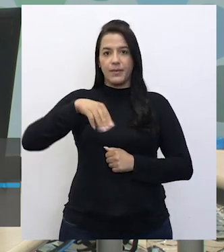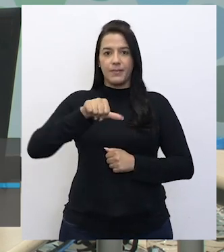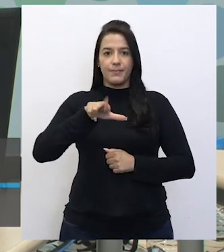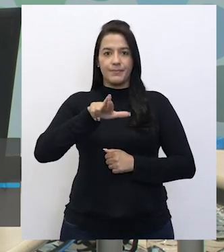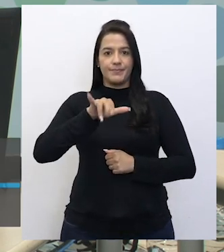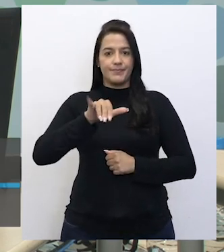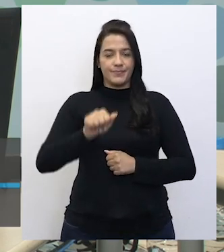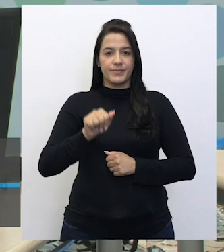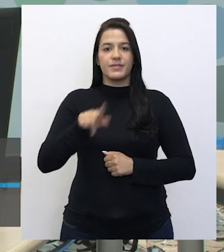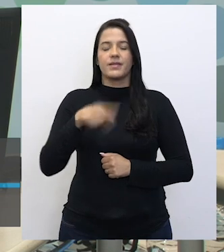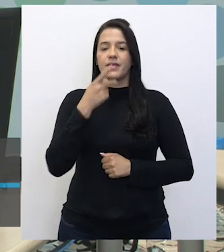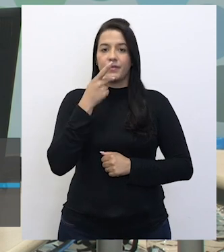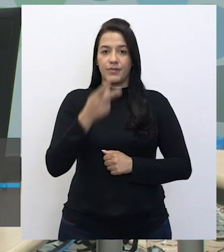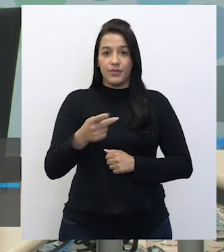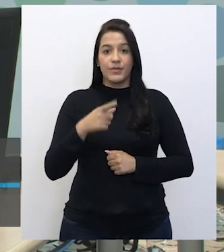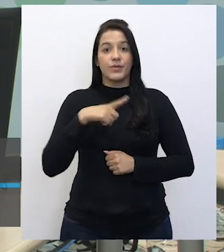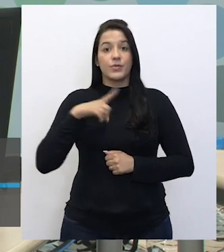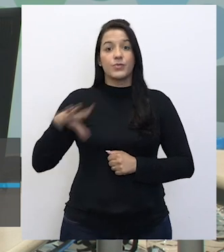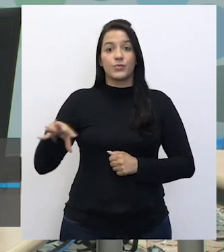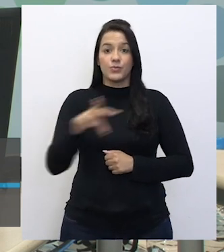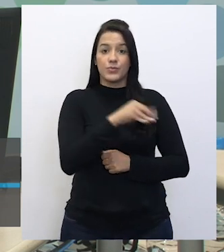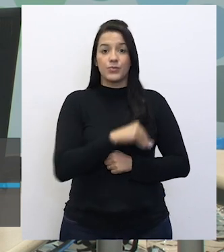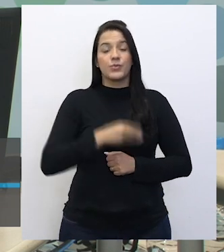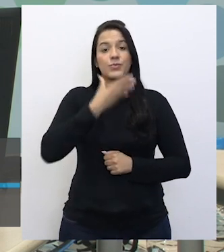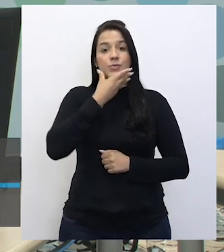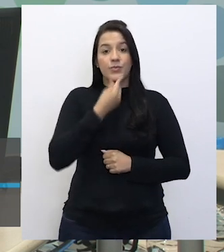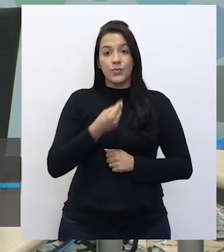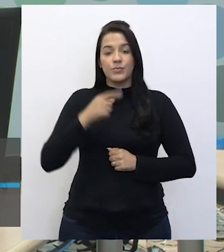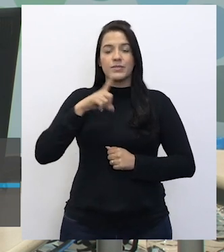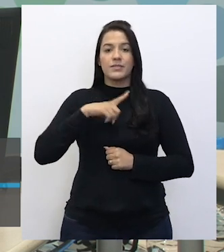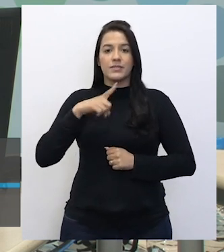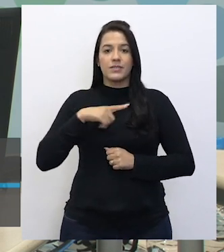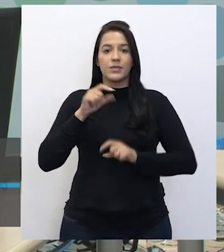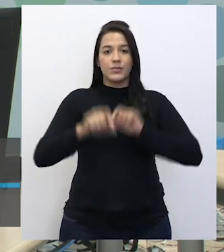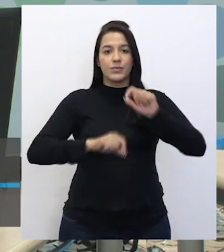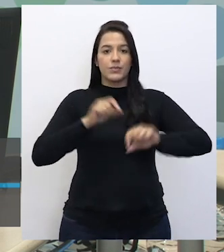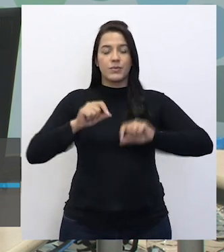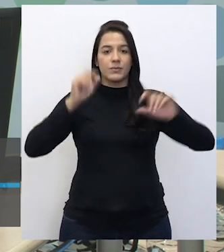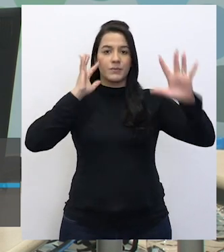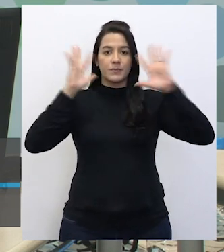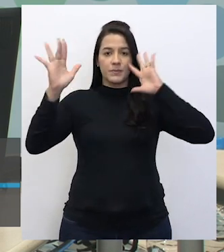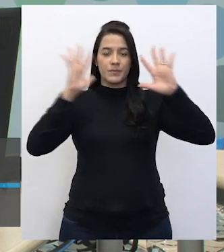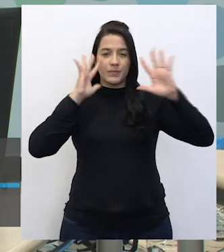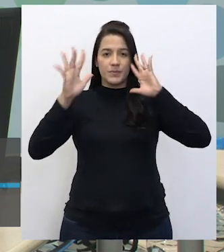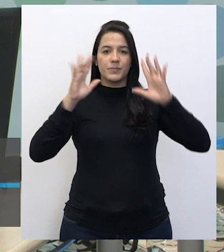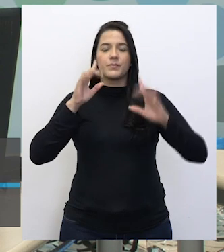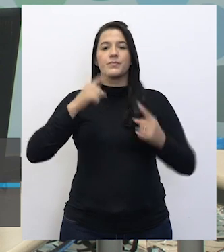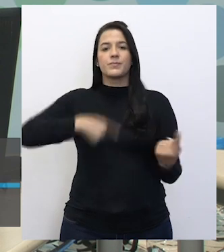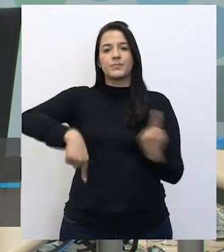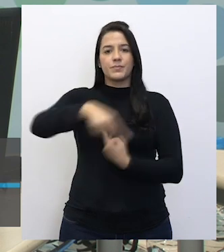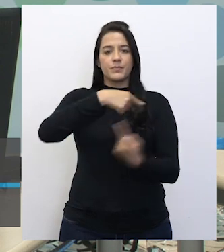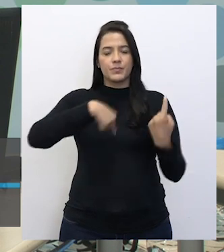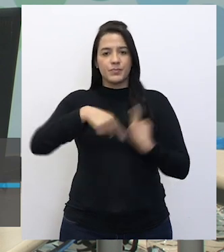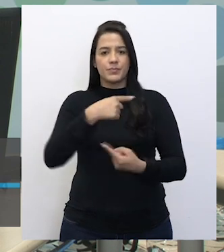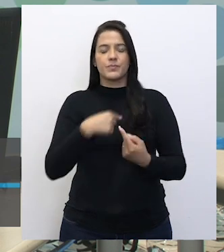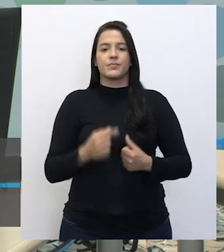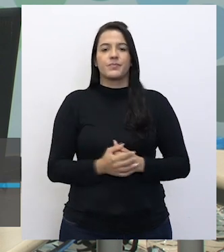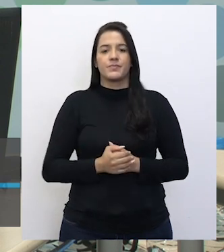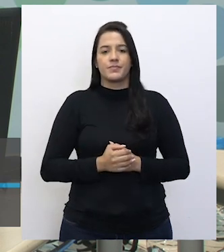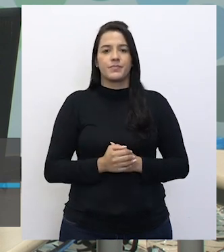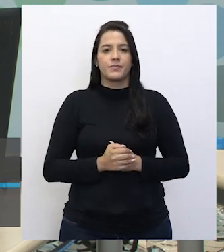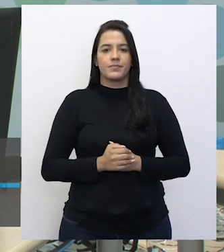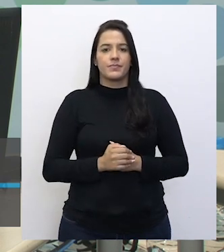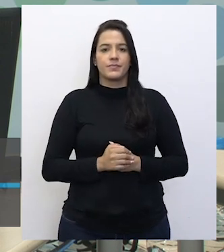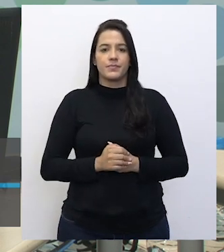seguinte: sim, todo homem tem a capacidade de refletir e interagir no meio em que atua.